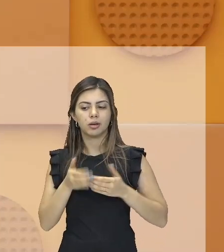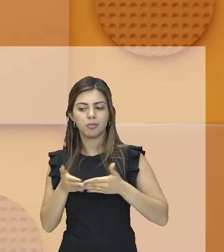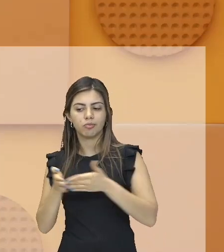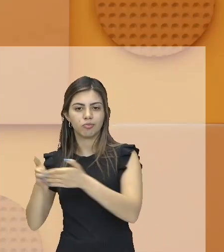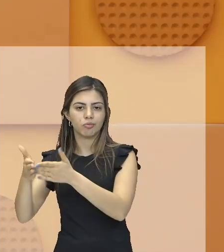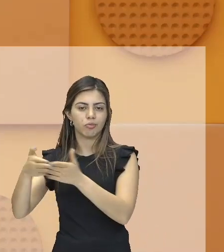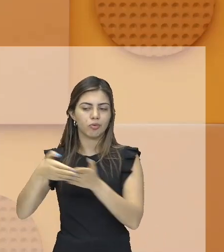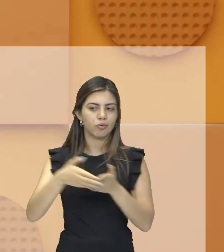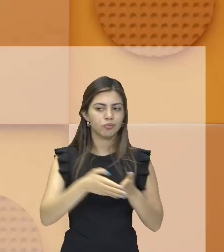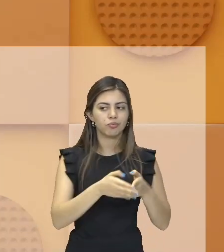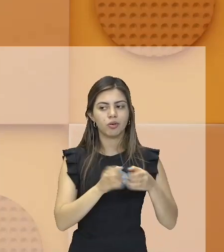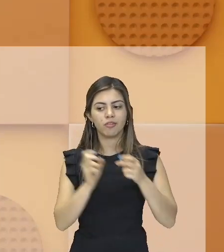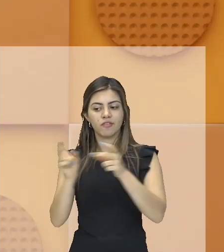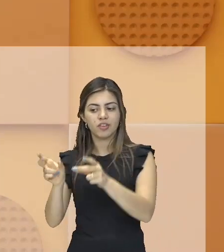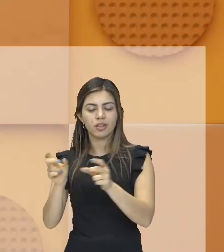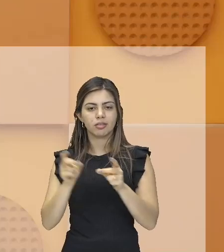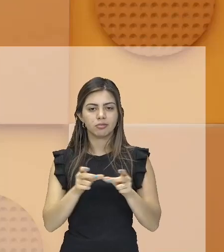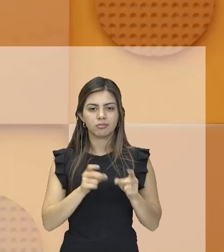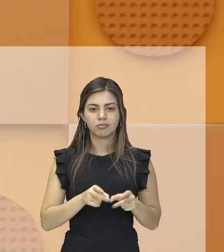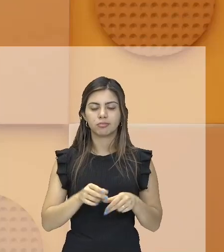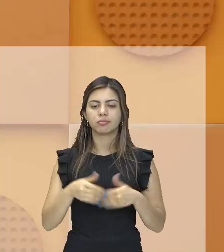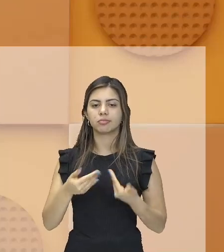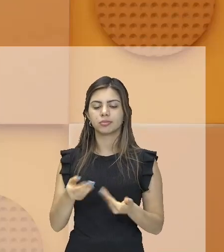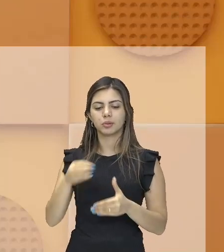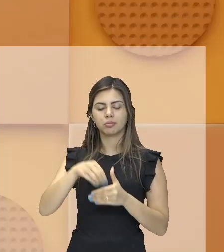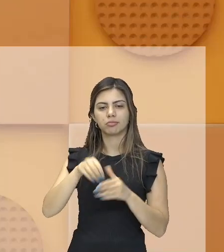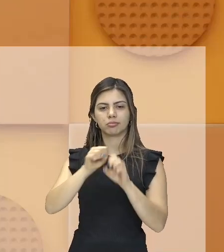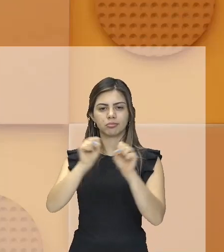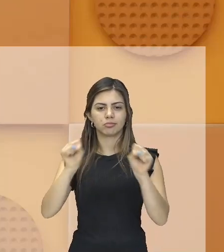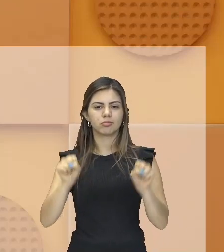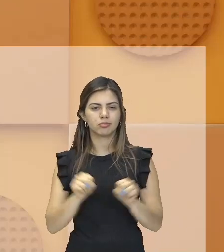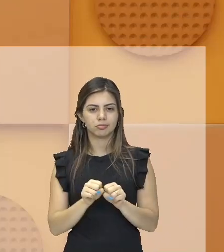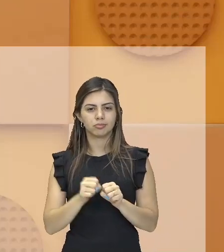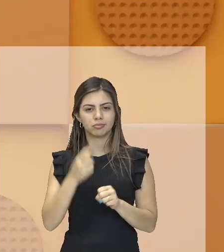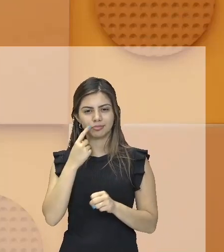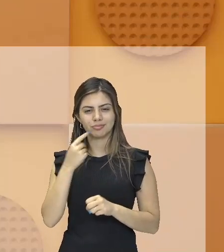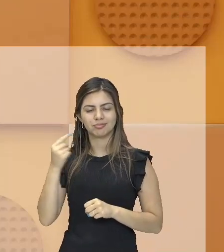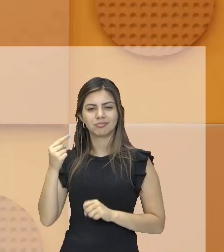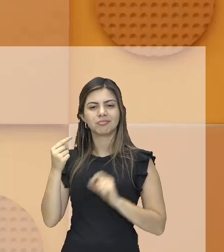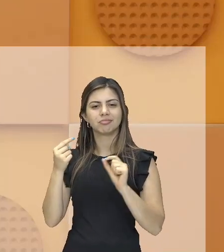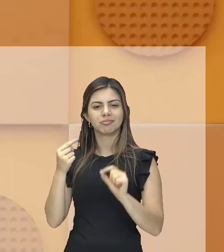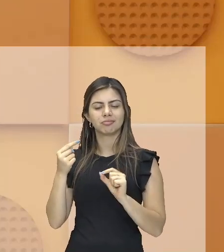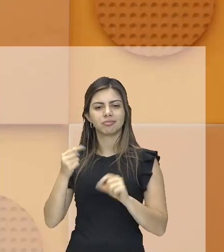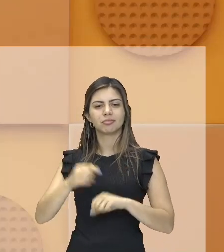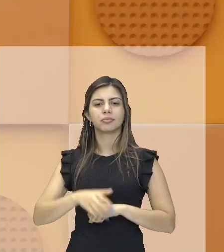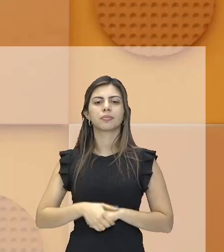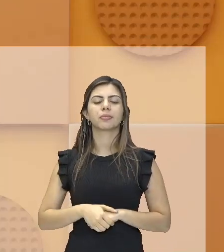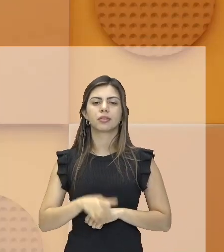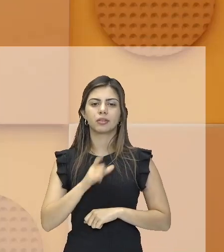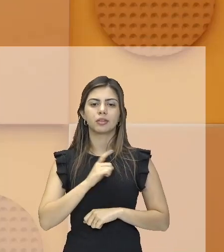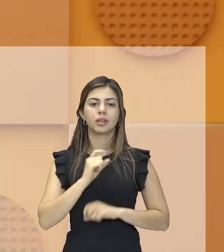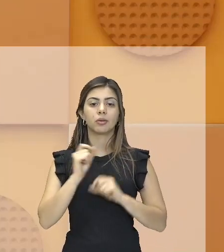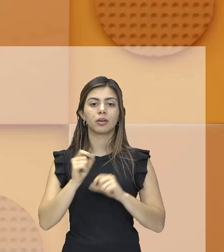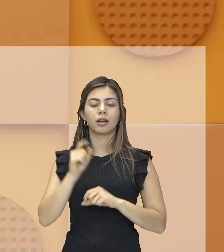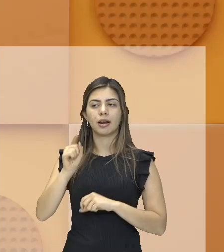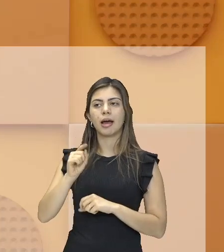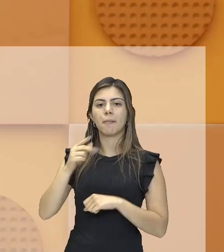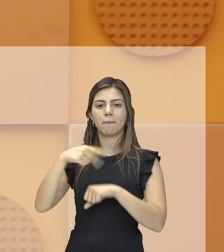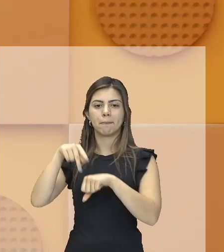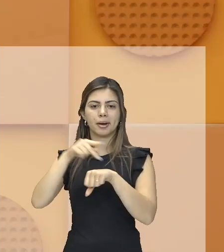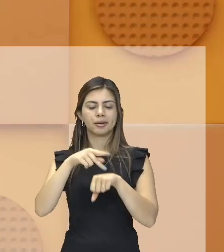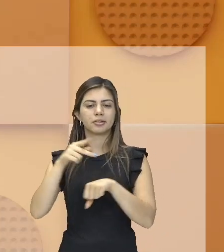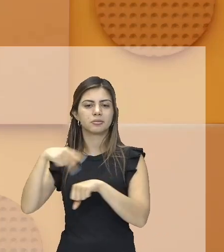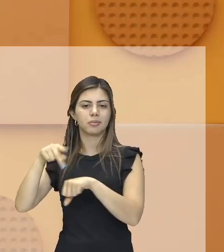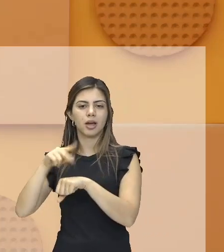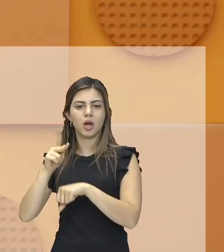comerciais, que dentro daquele mercantilismo comercial que nós vimos há pouco, vamos observar a questão da Holanda e da Inglaterra que